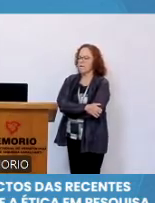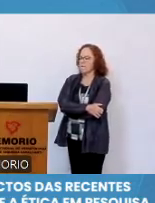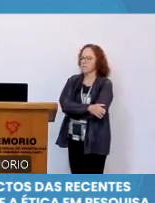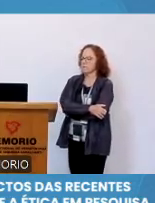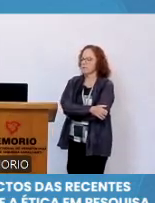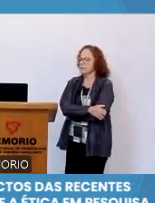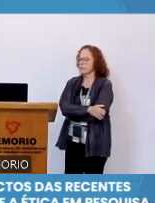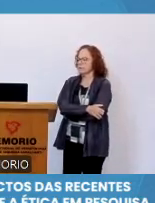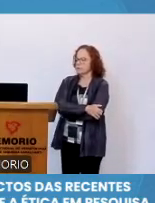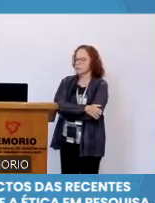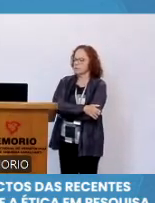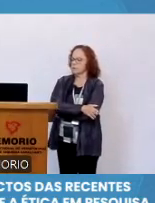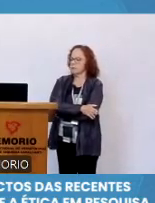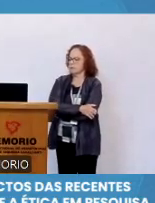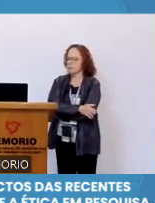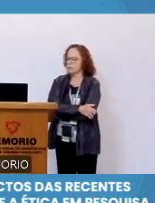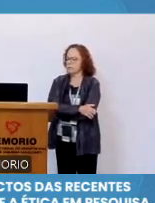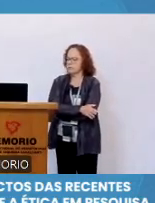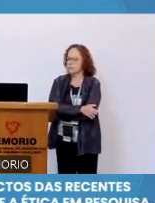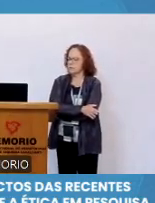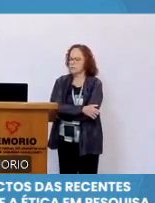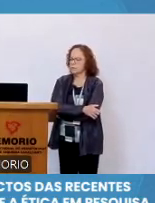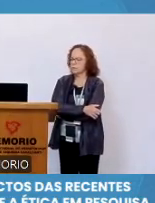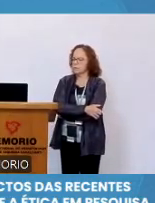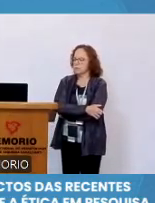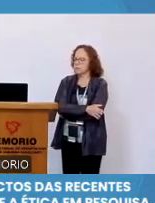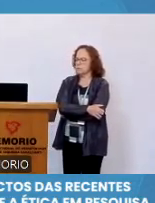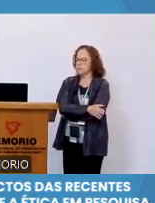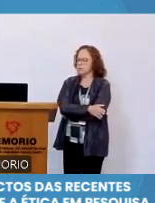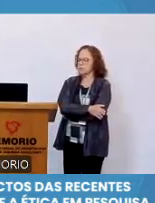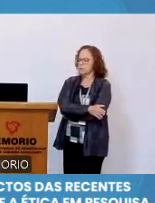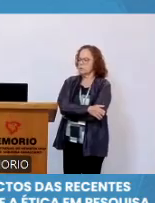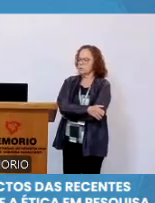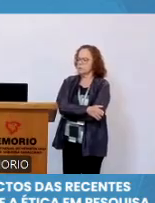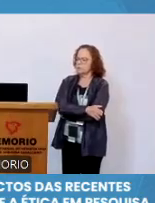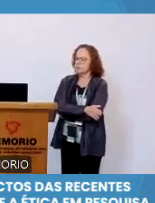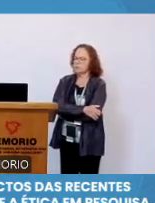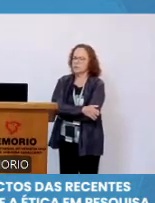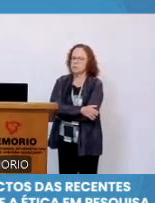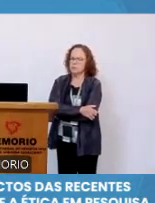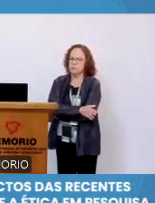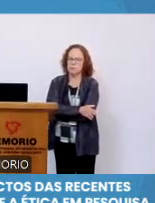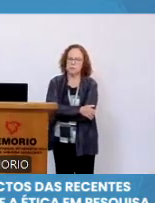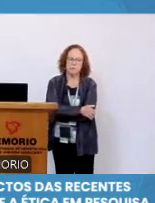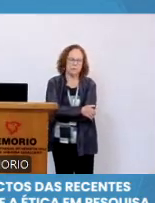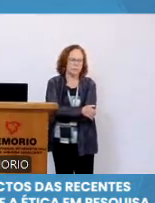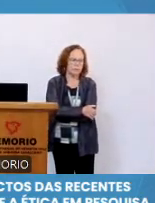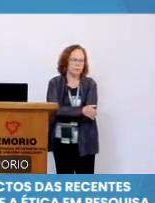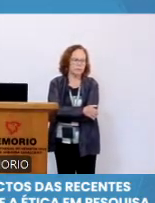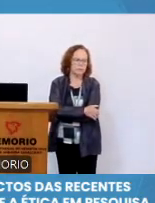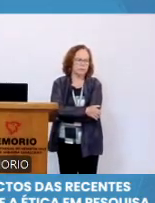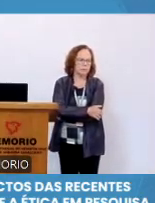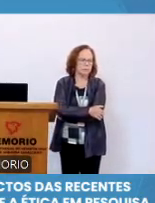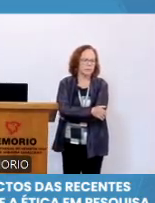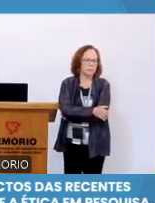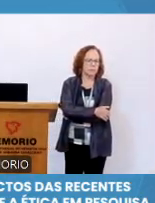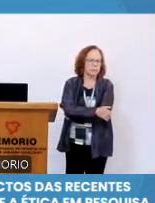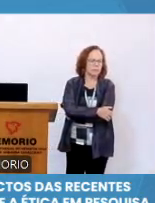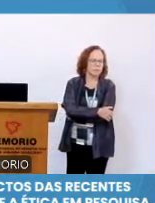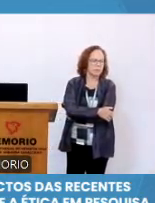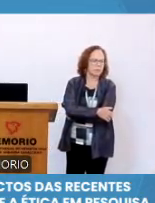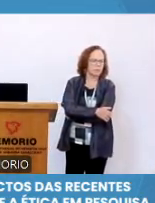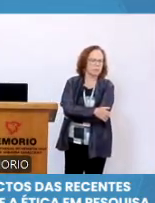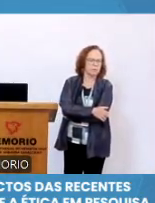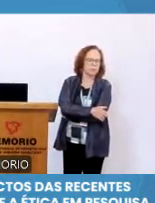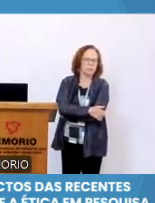instituição. E a lei também fala da questão dos conselhos profissionais, que a denúncia, primeiramente, poderia ser encaminhada